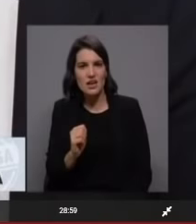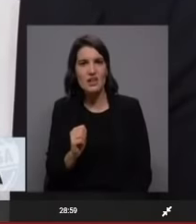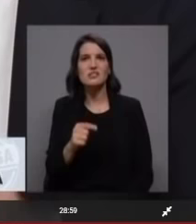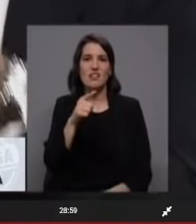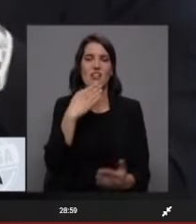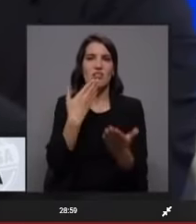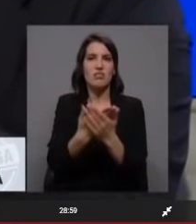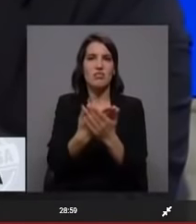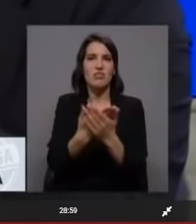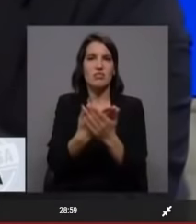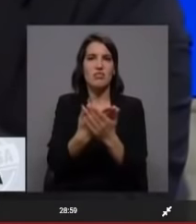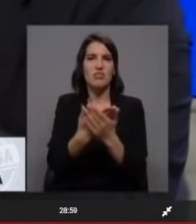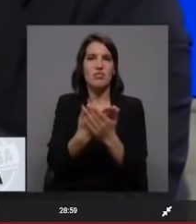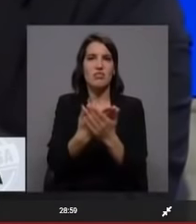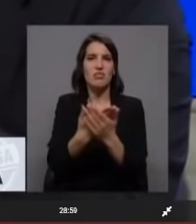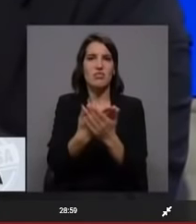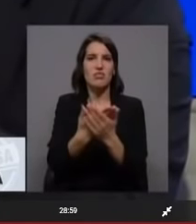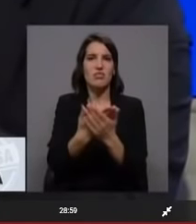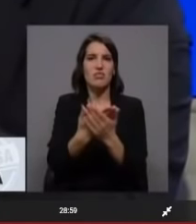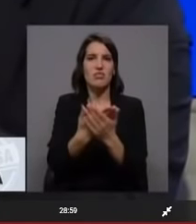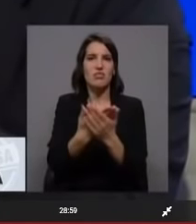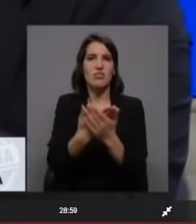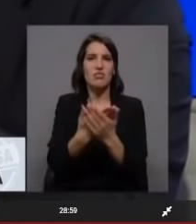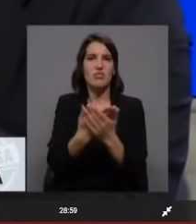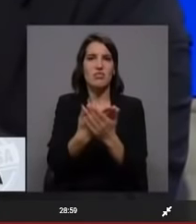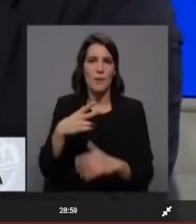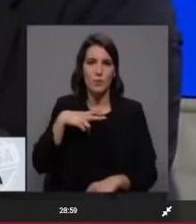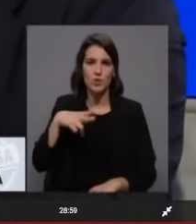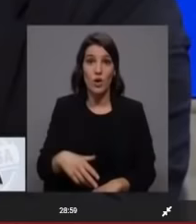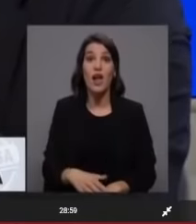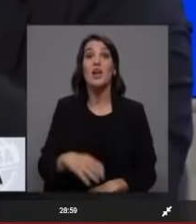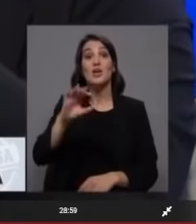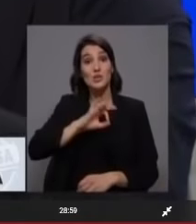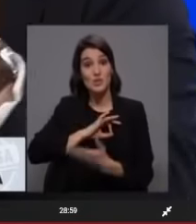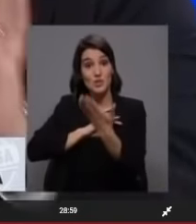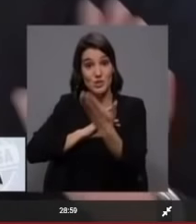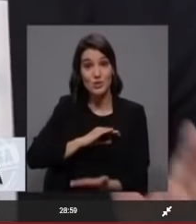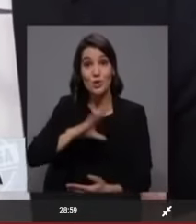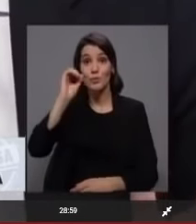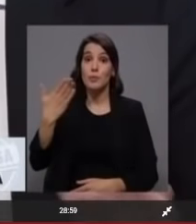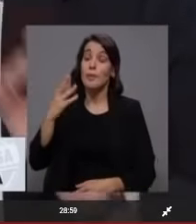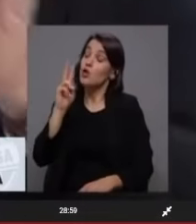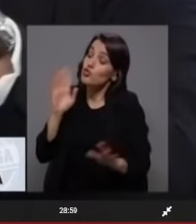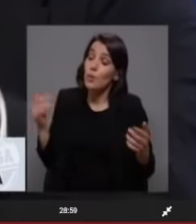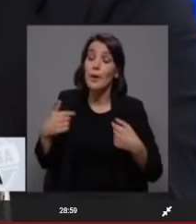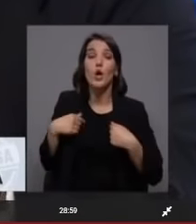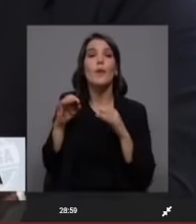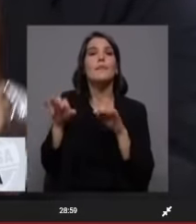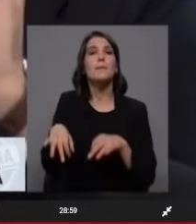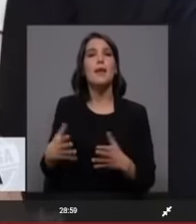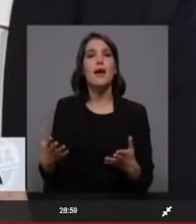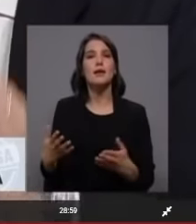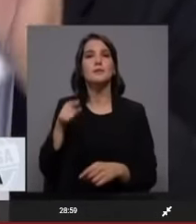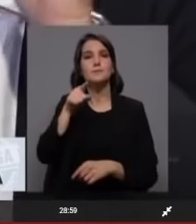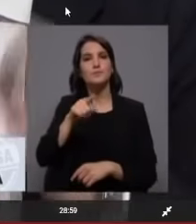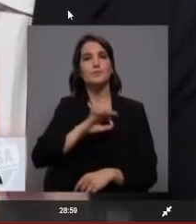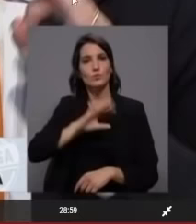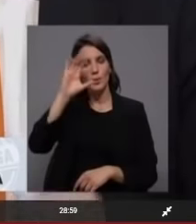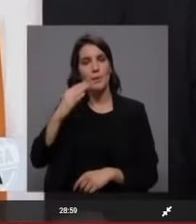para não darmos carro e ele não eu não simpatizo Mava corrigiu pelo Ministro não desculpa mas eu terminar meu caro amigo